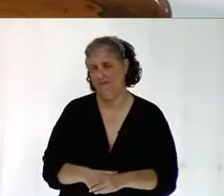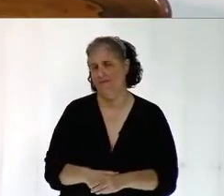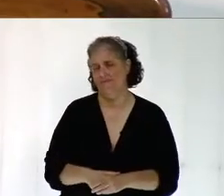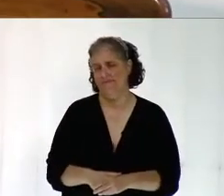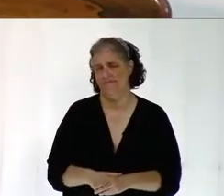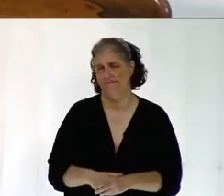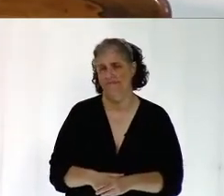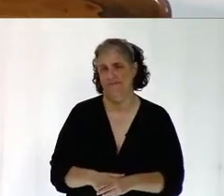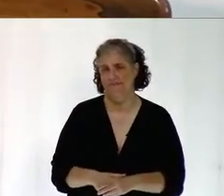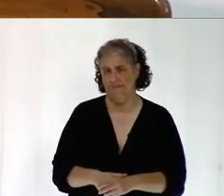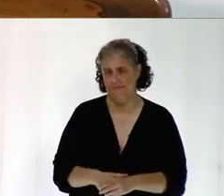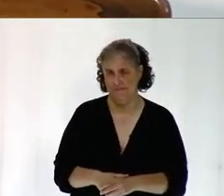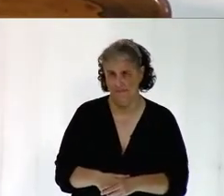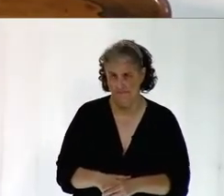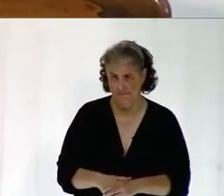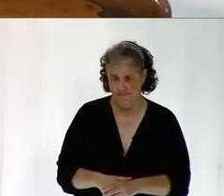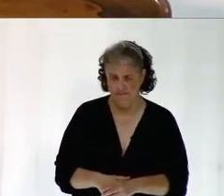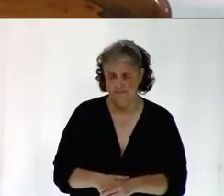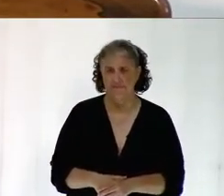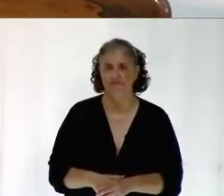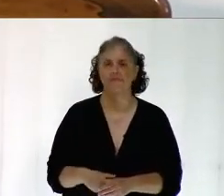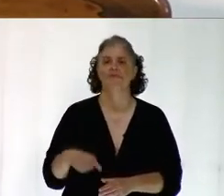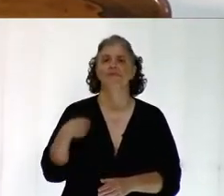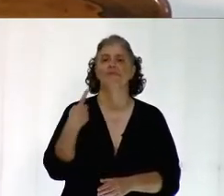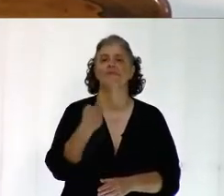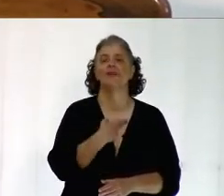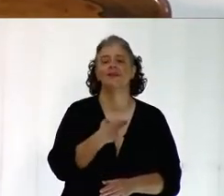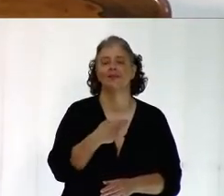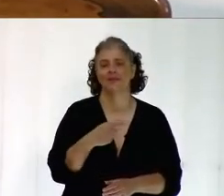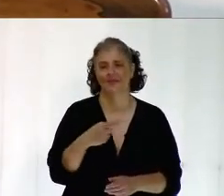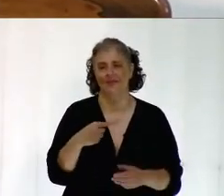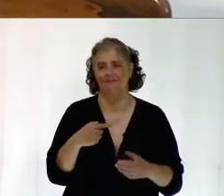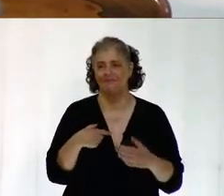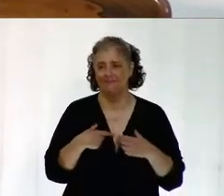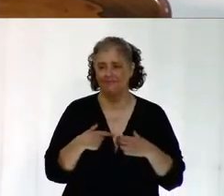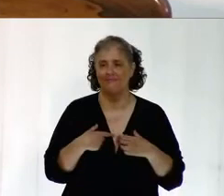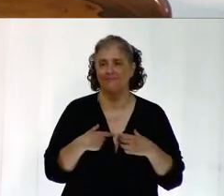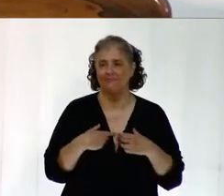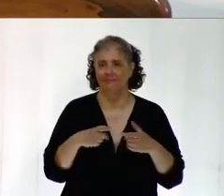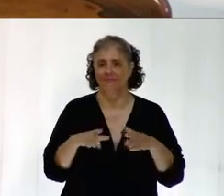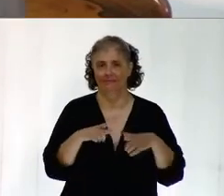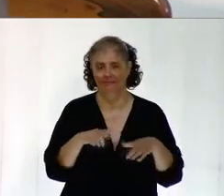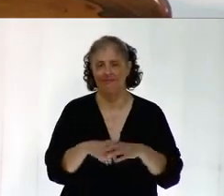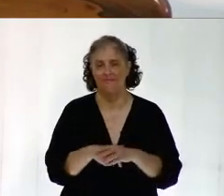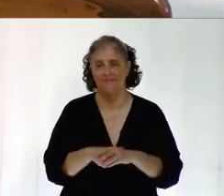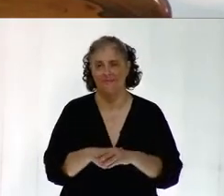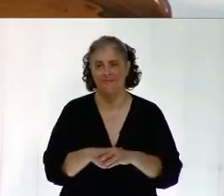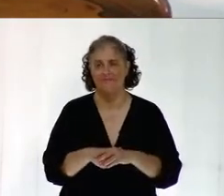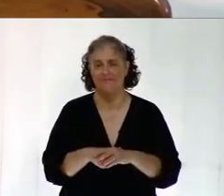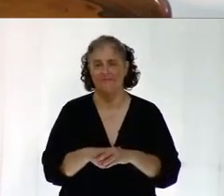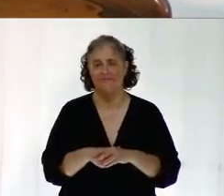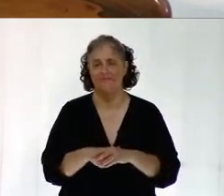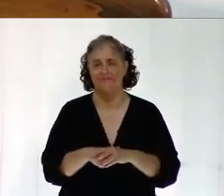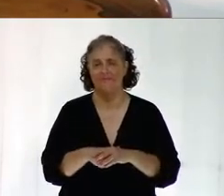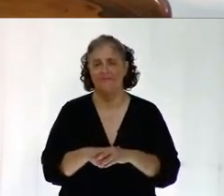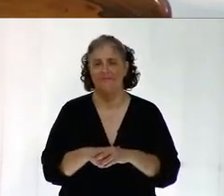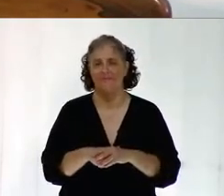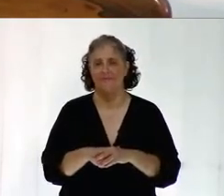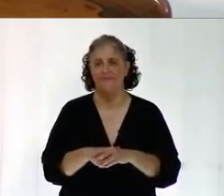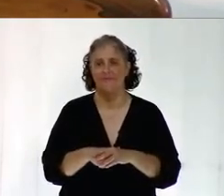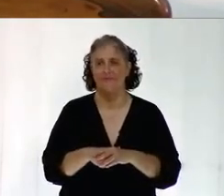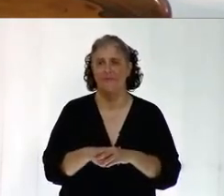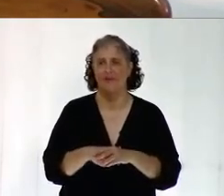g1 e ela é uma cena bonita é para te ajudar a